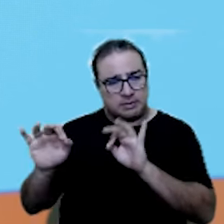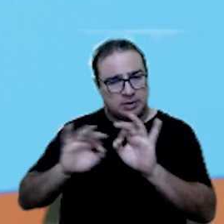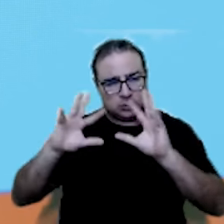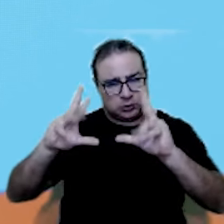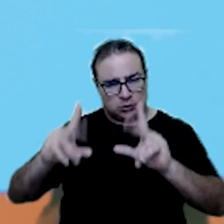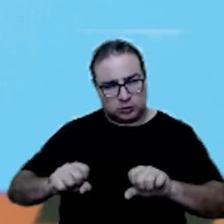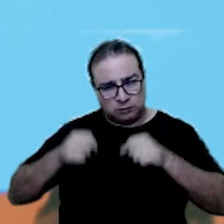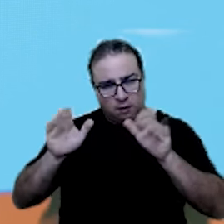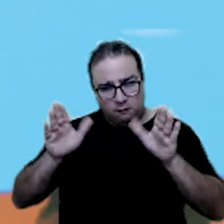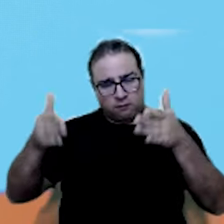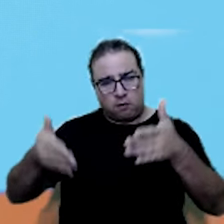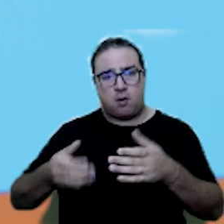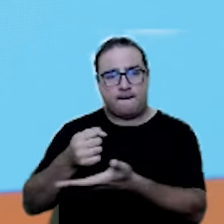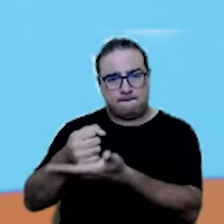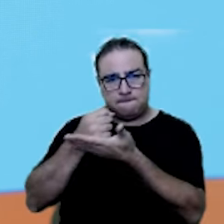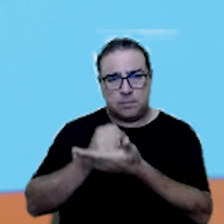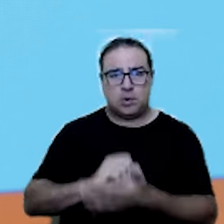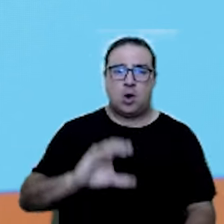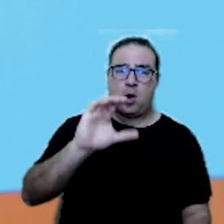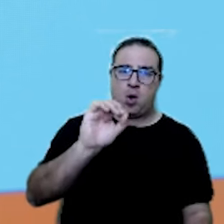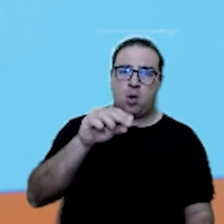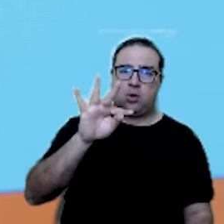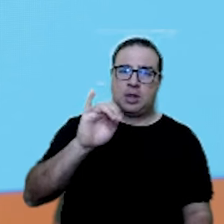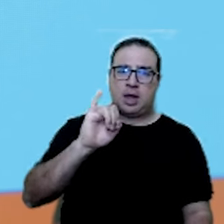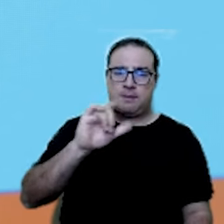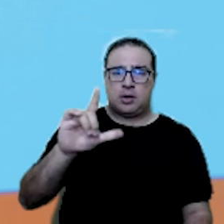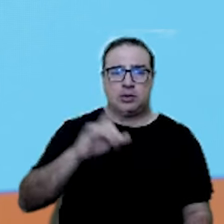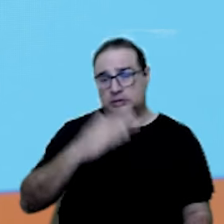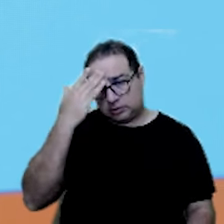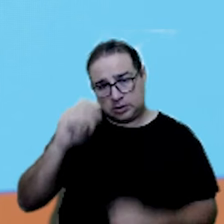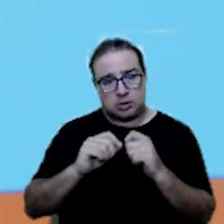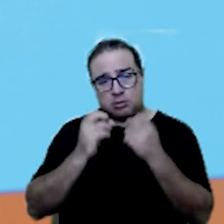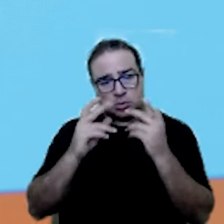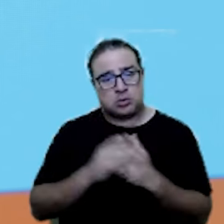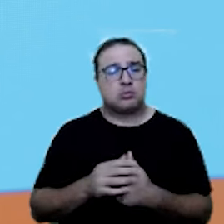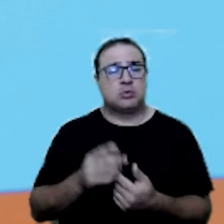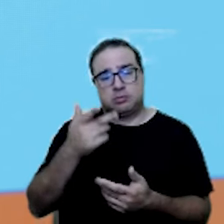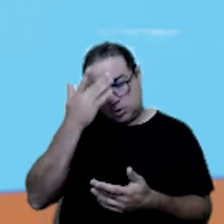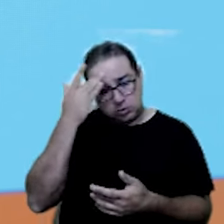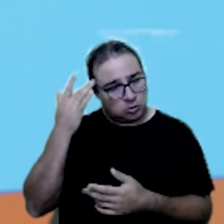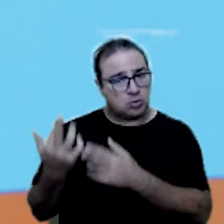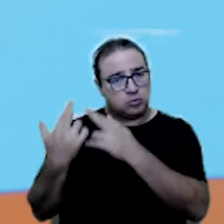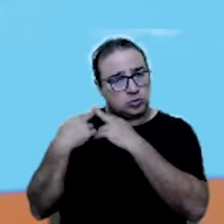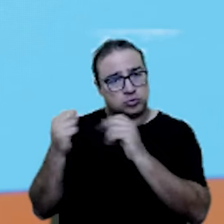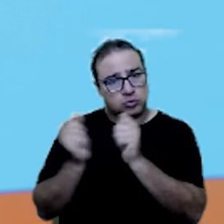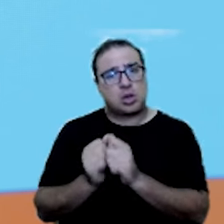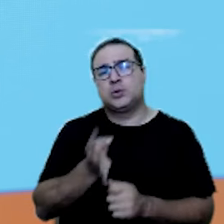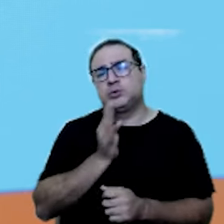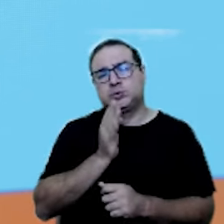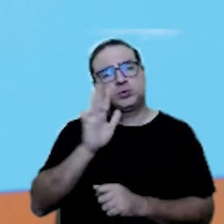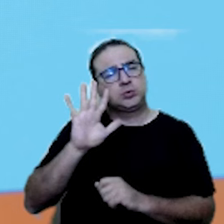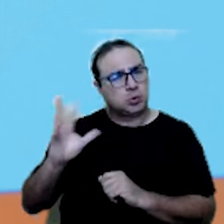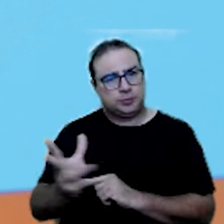braçada vamos dizer assim é o apoio contábil ou tributarista pessoal Ah eu sou sou contador mas não faço tudo bem tem o tem responsável para tudo